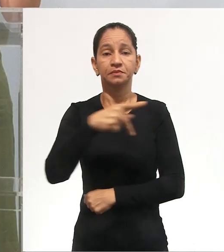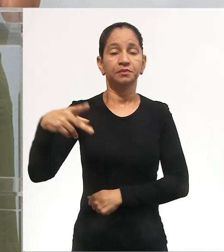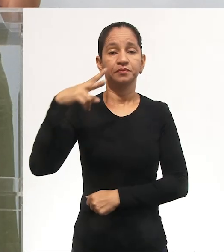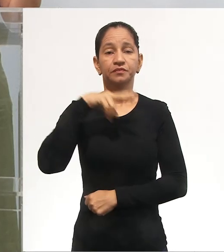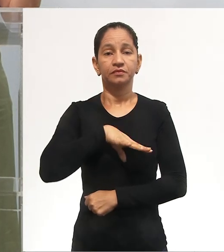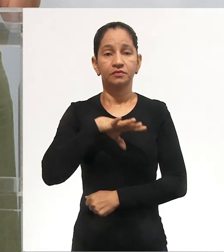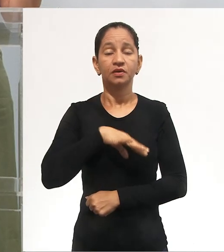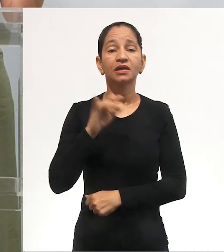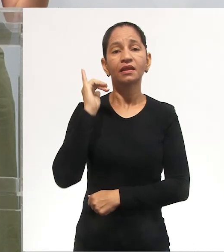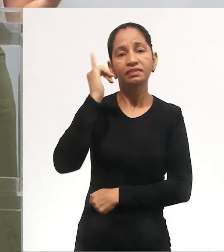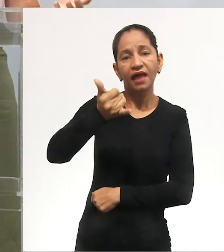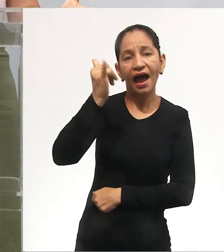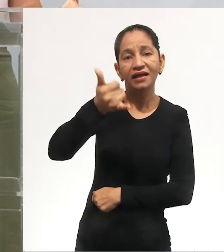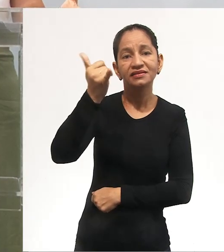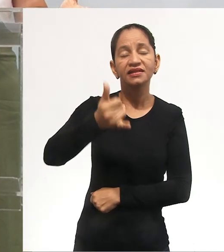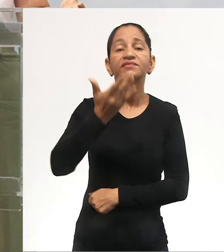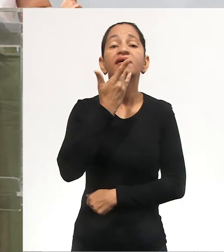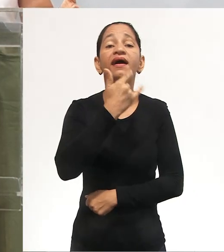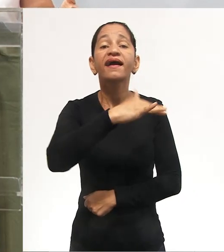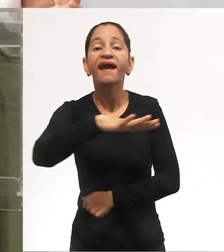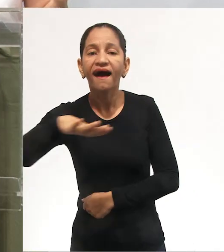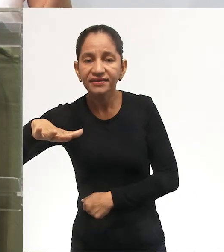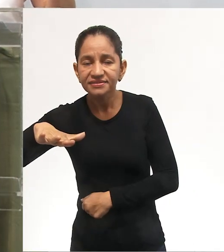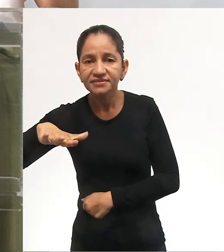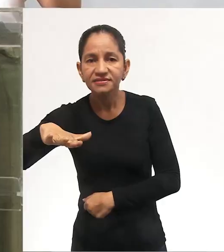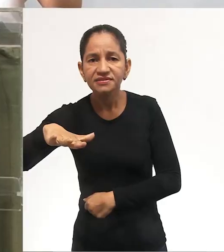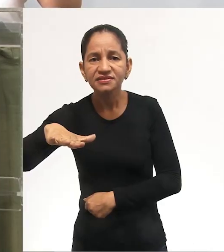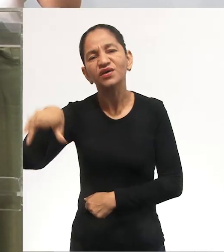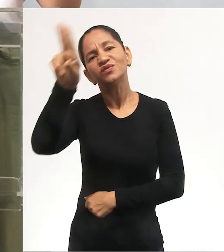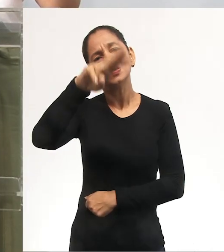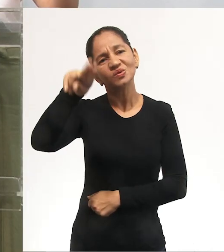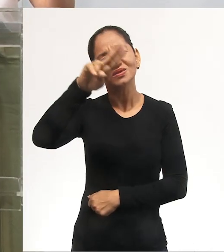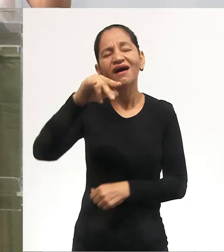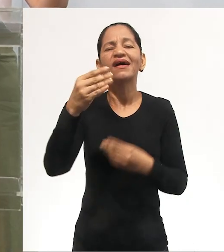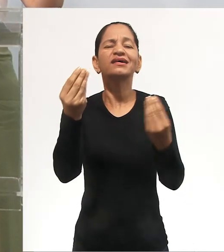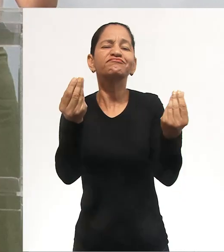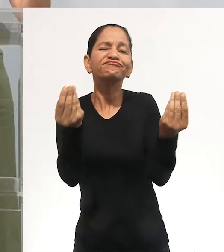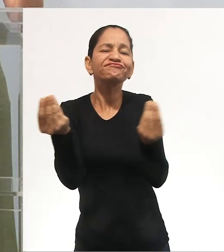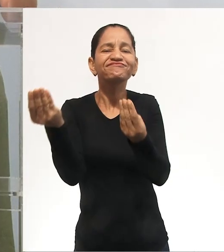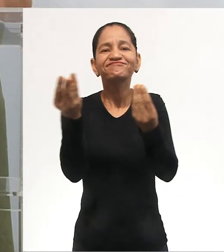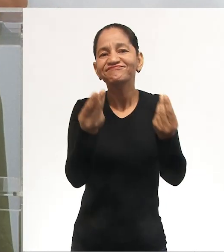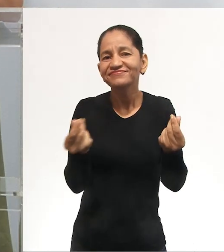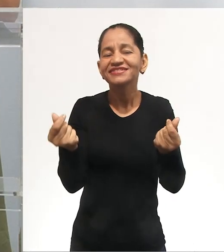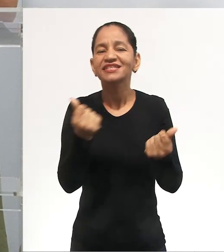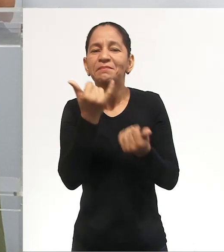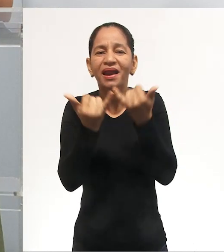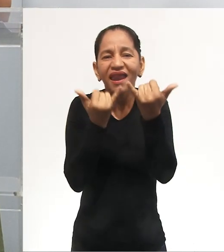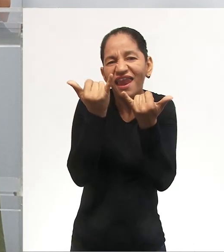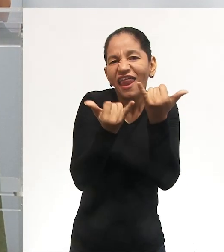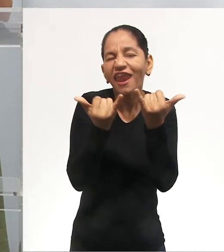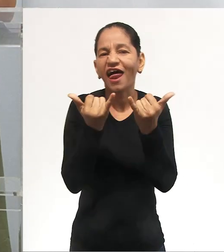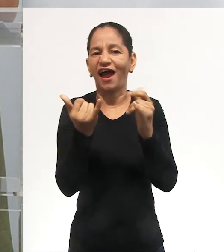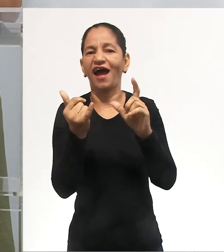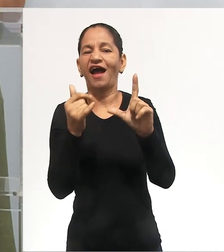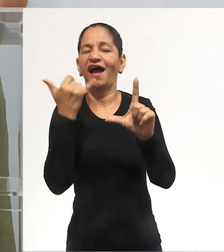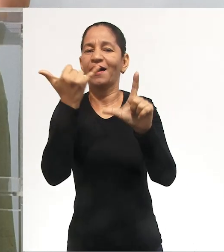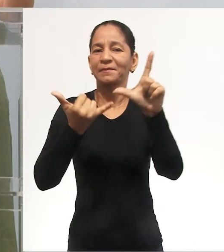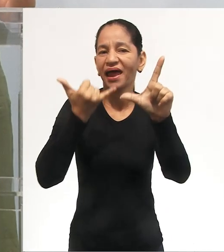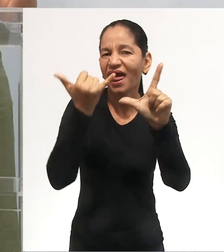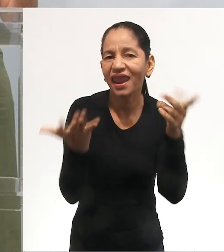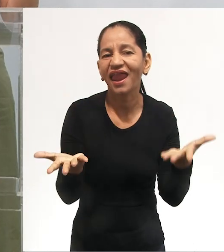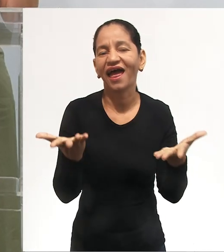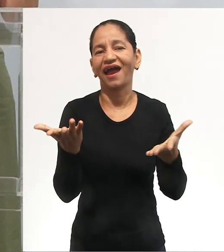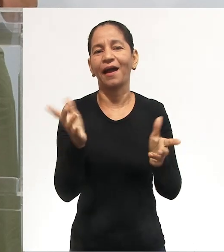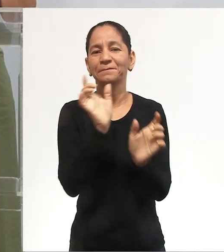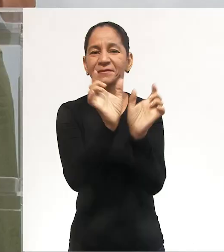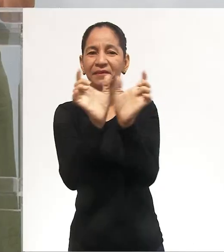contar uma história para as crianças, eu vou utilizar uma linguagem diferenciada, né? Uma forma